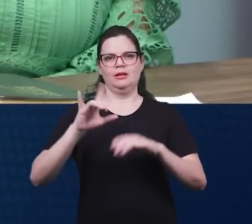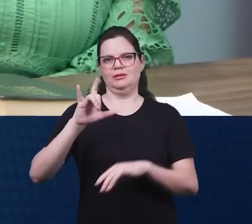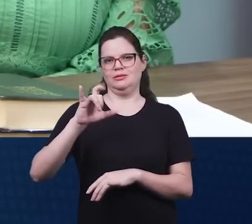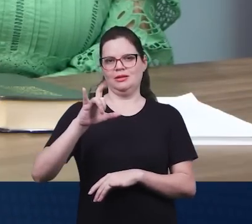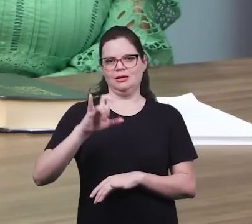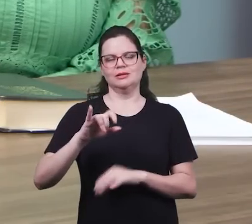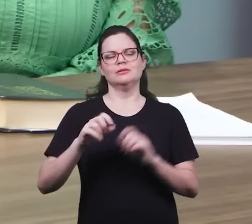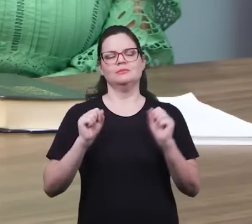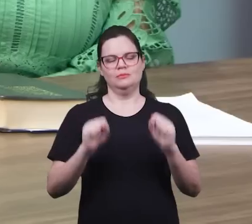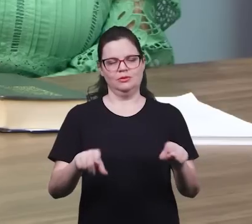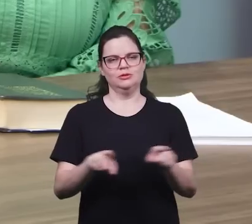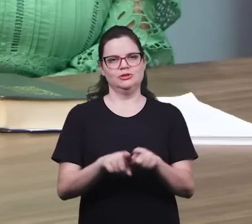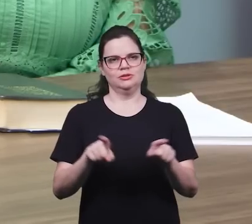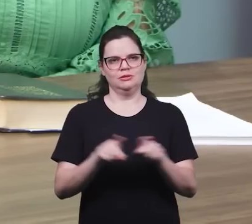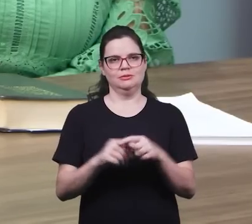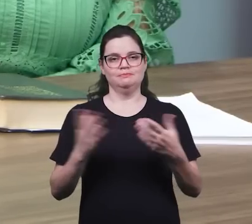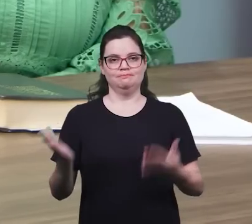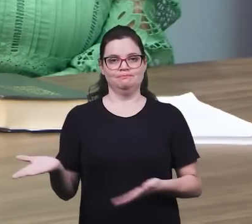Instagram,